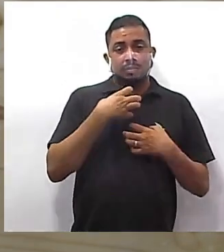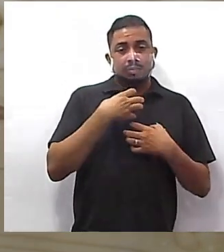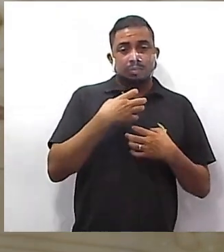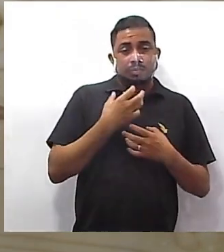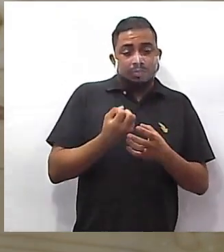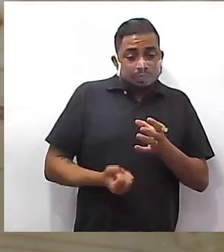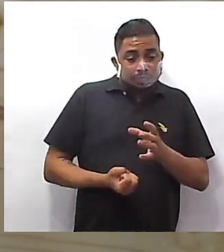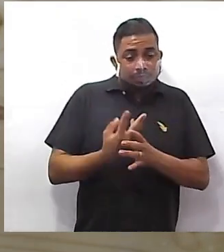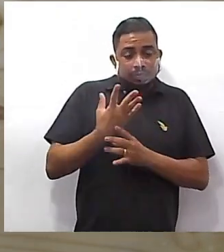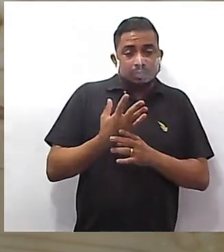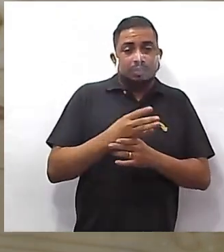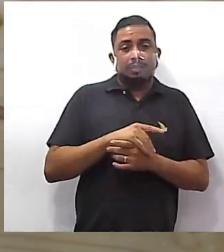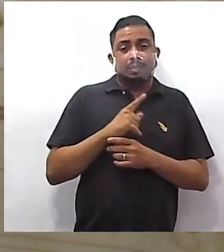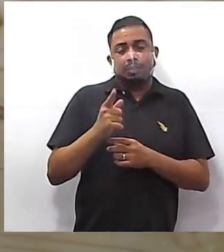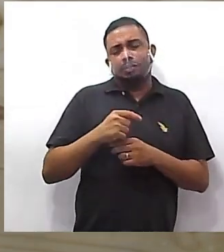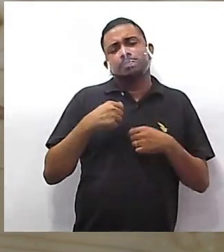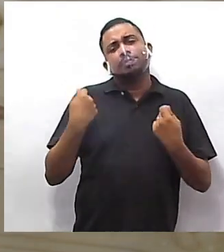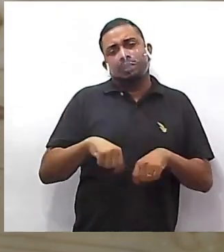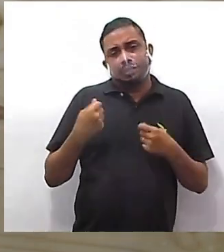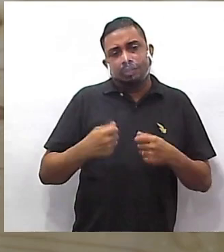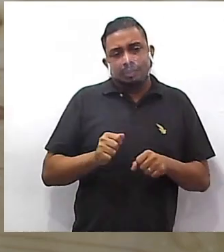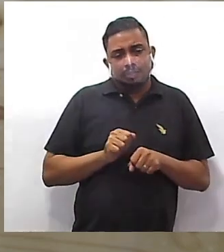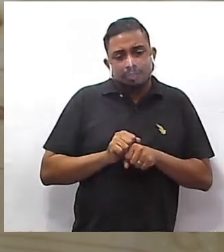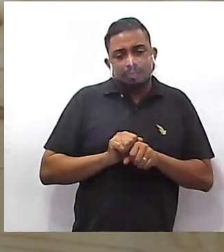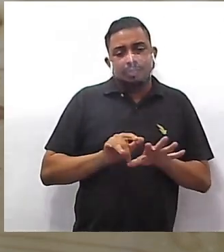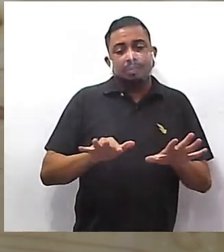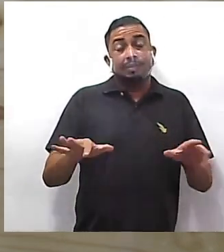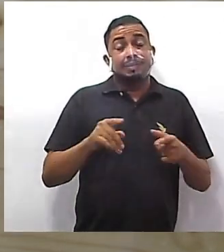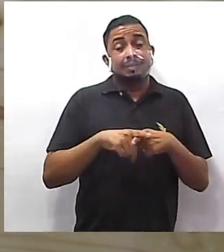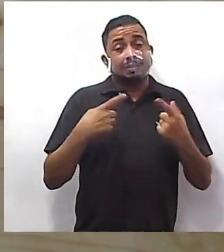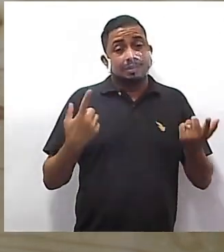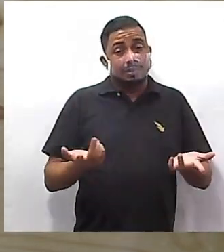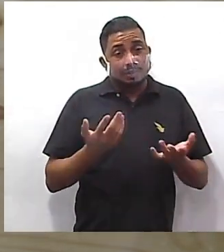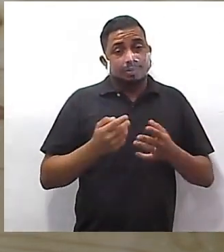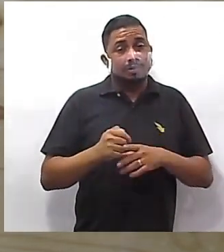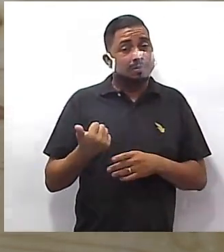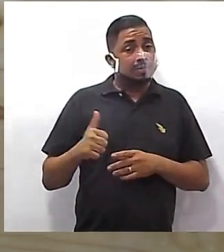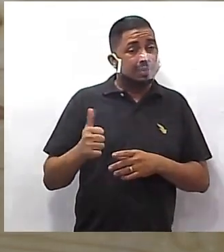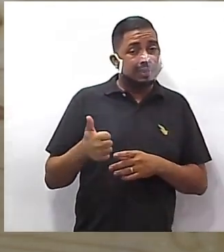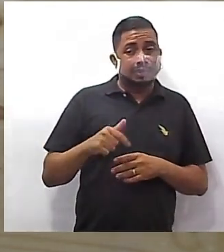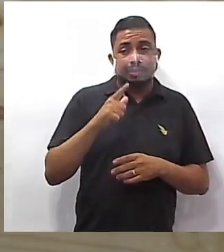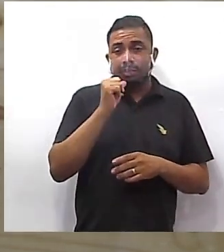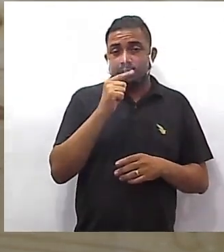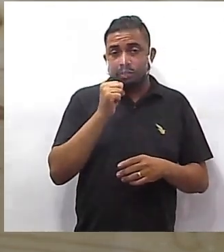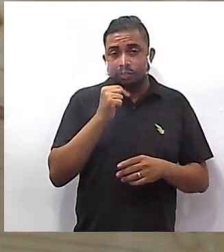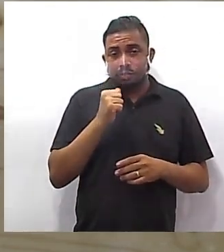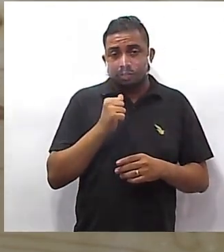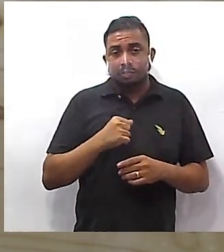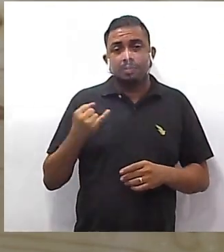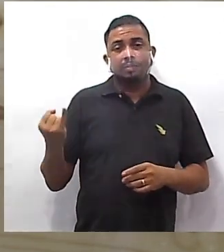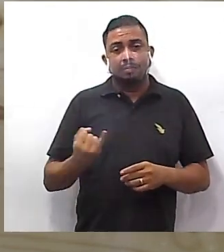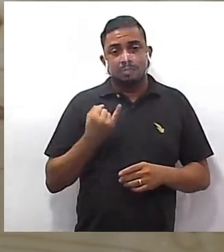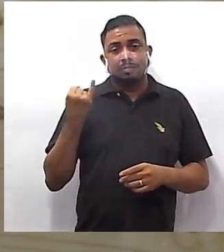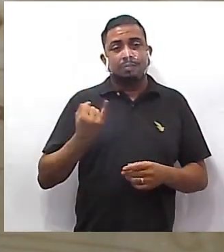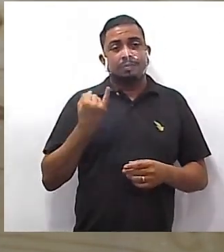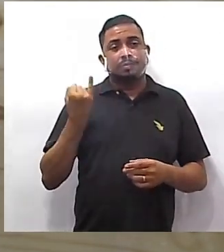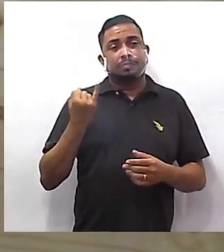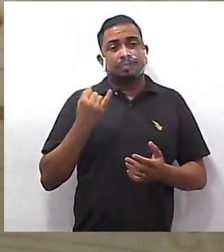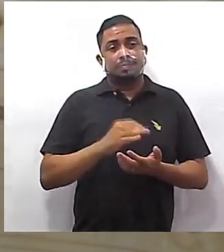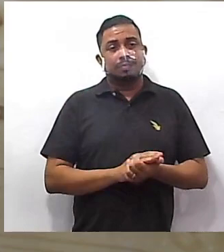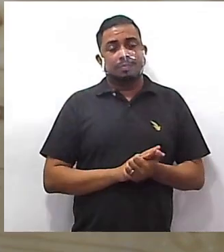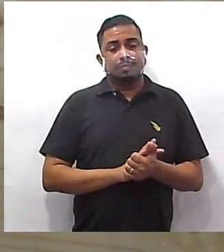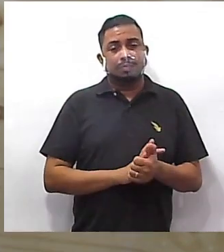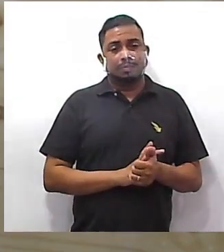mais precisa para ele se proliferar, tá? Então, a qualidade da água é fundamental para que